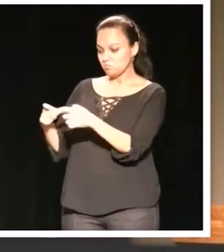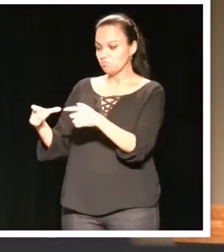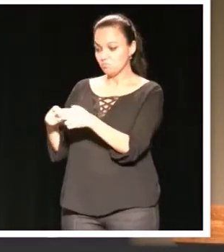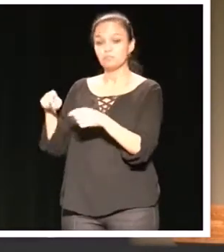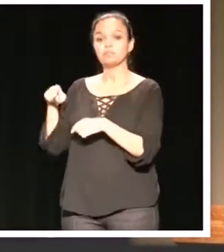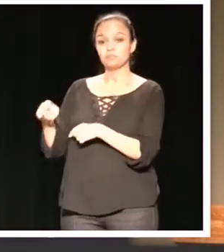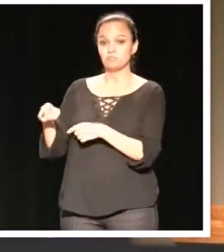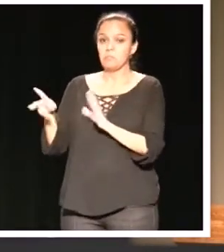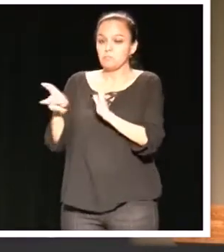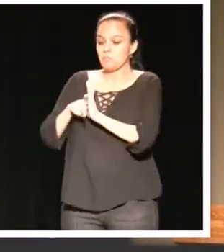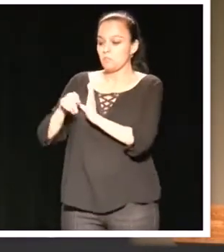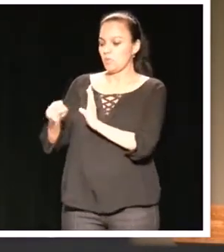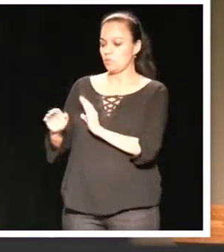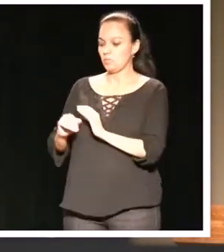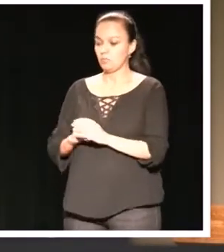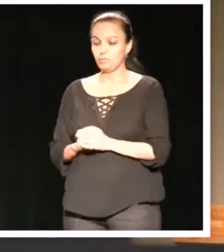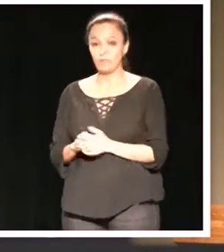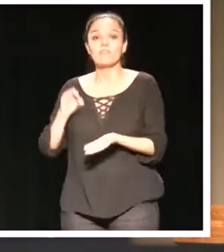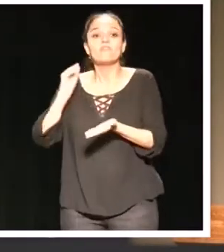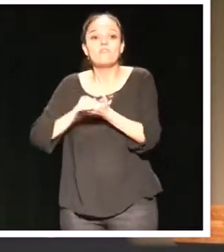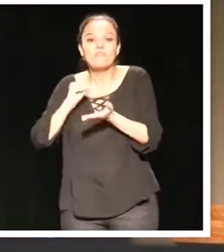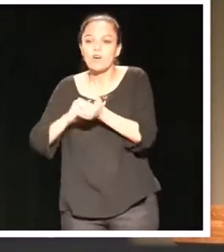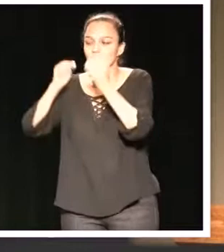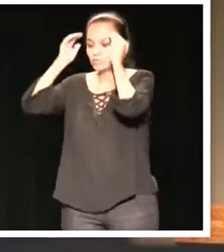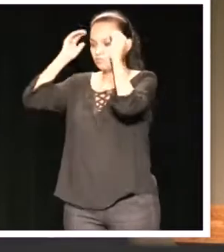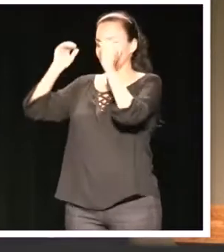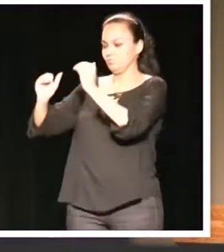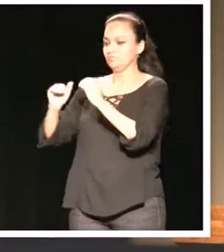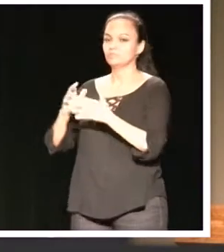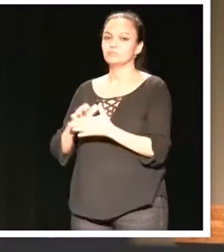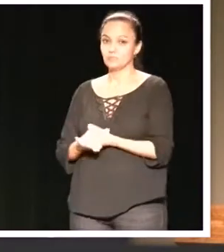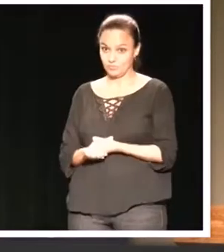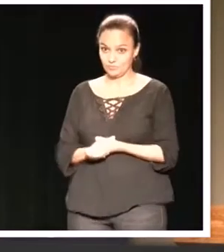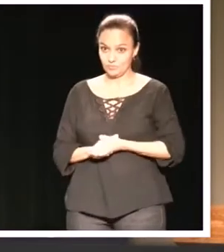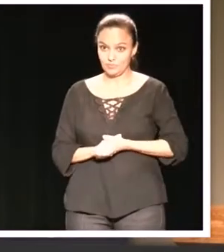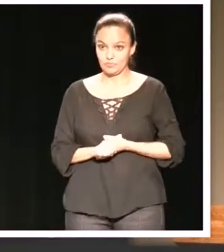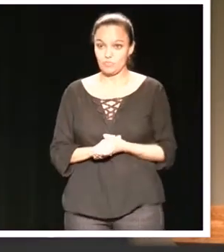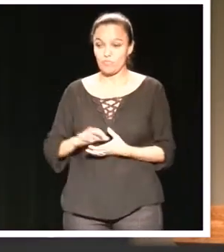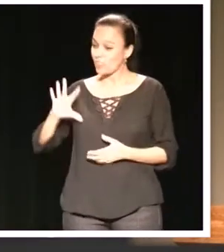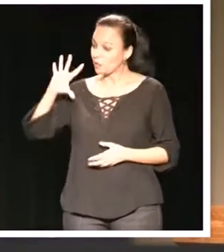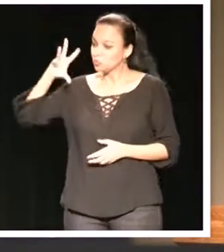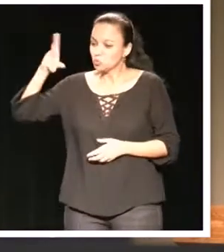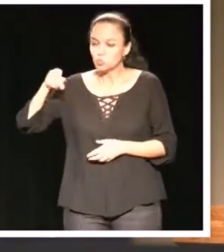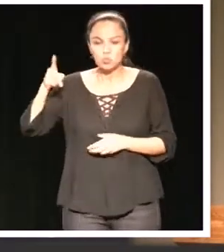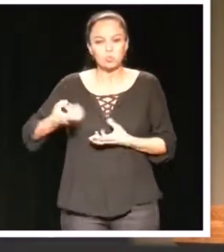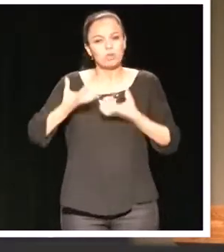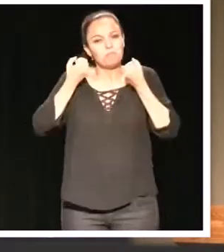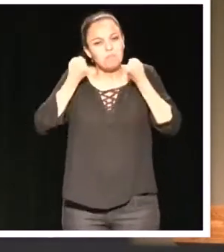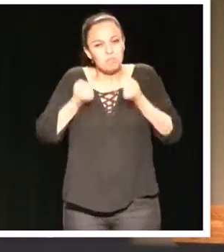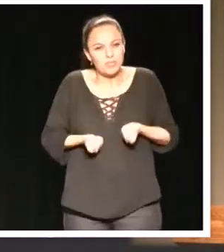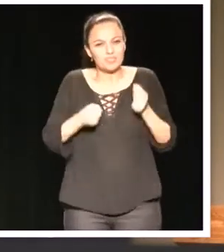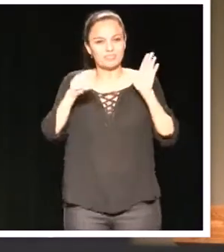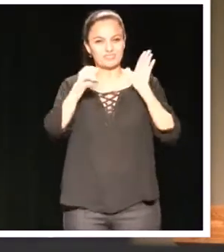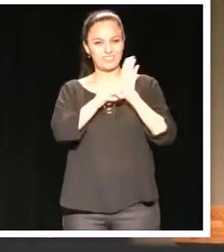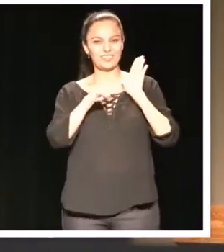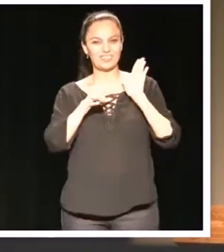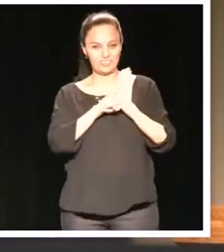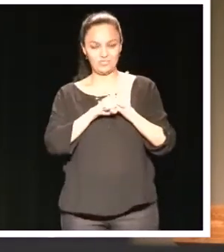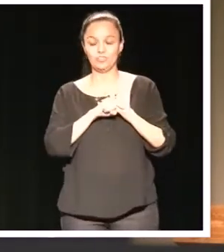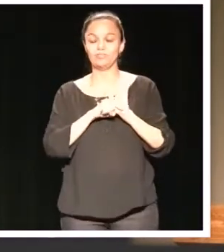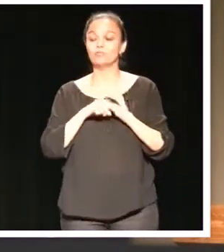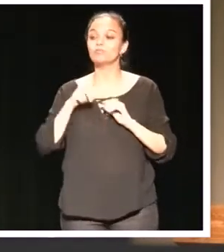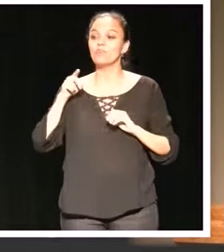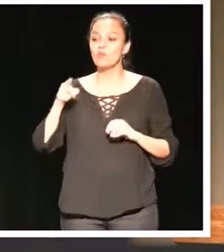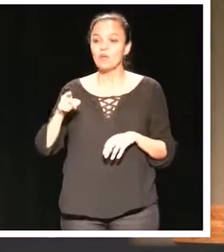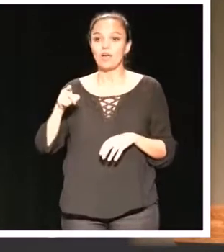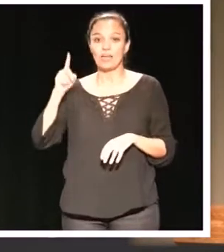de traços próprios. Toda definição que adote a fórmula negativa, o surdo é